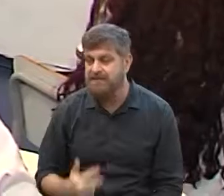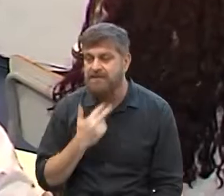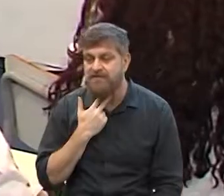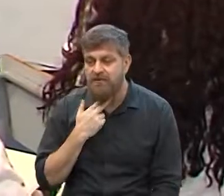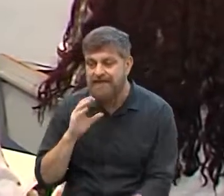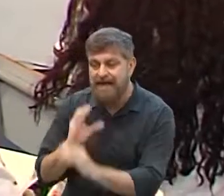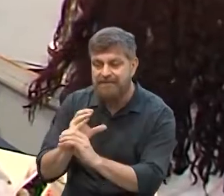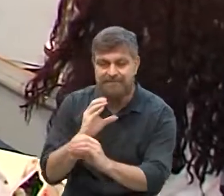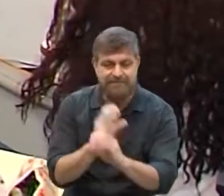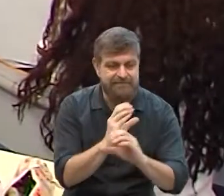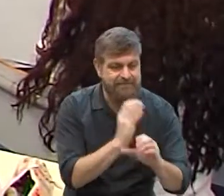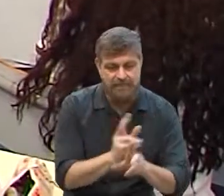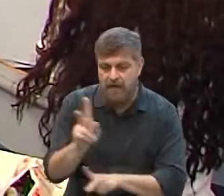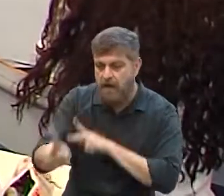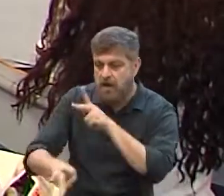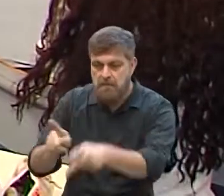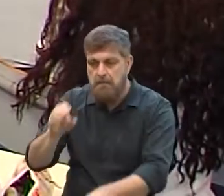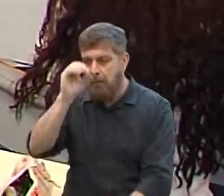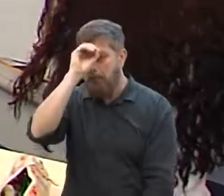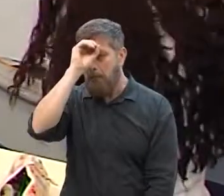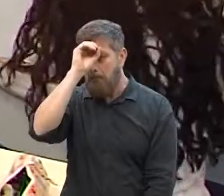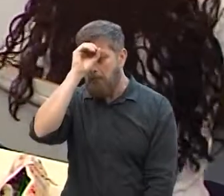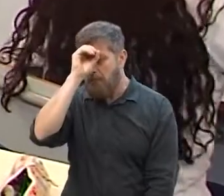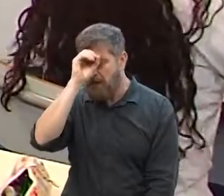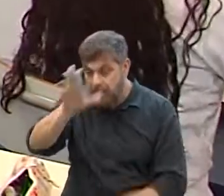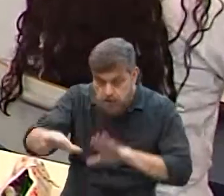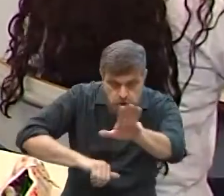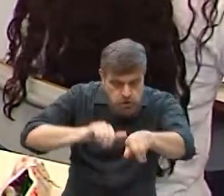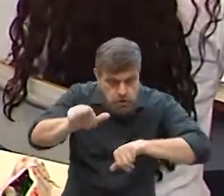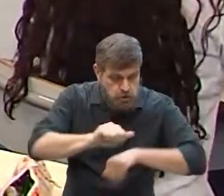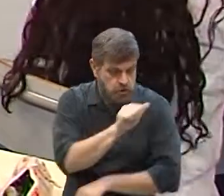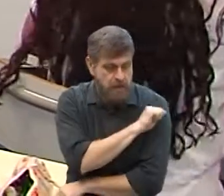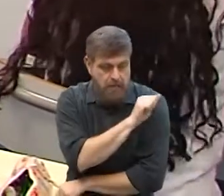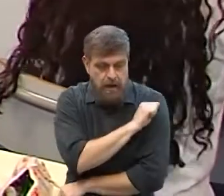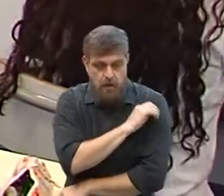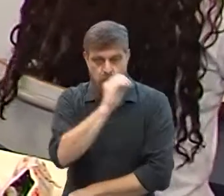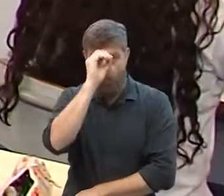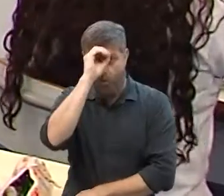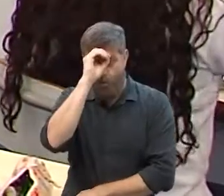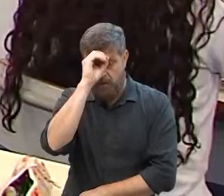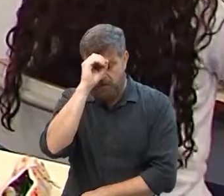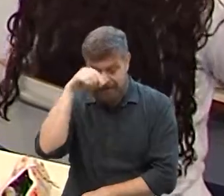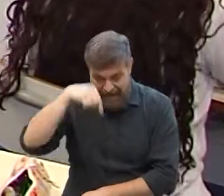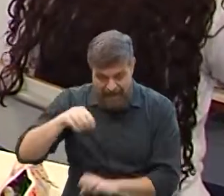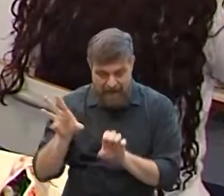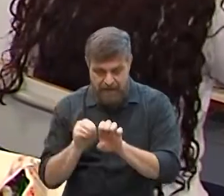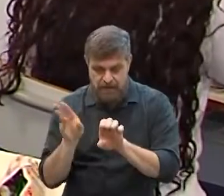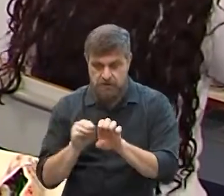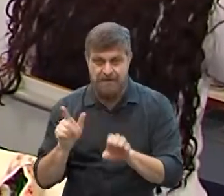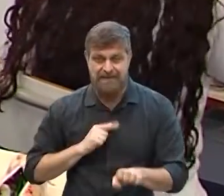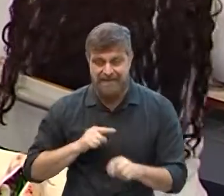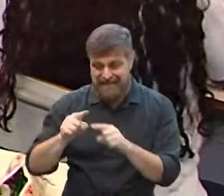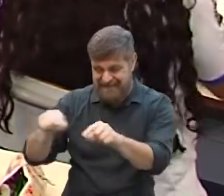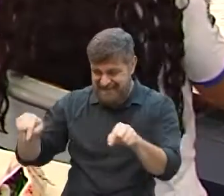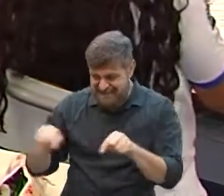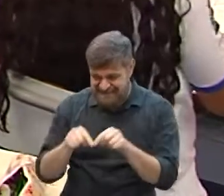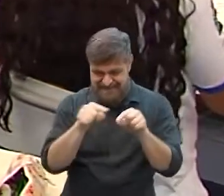comunicar com essa população e não consegue atrair essa população, e essa